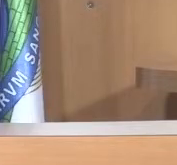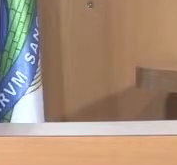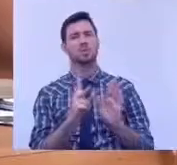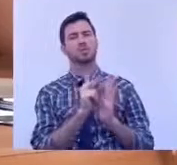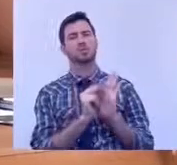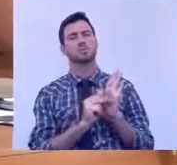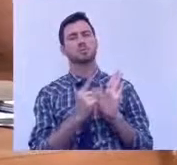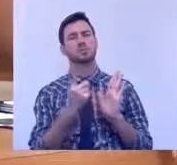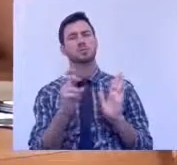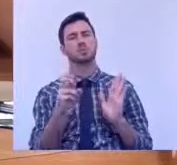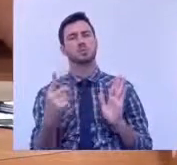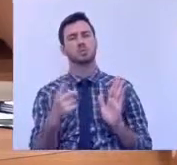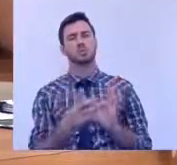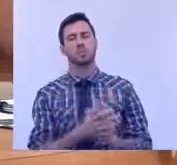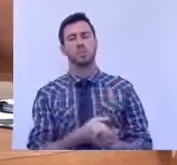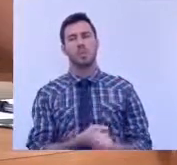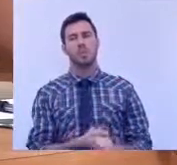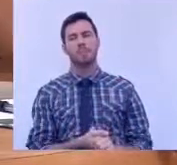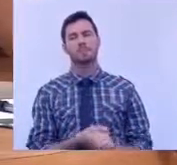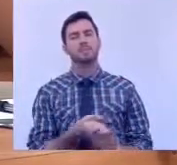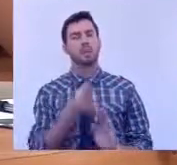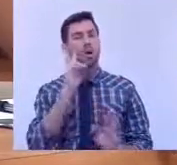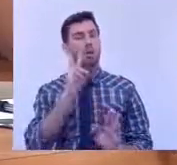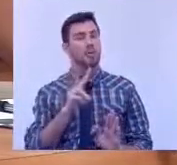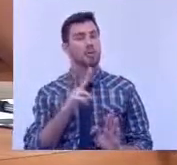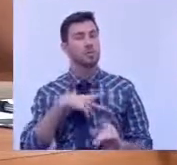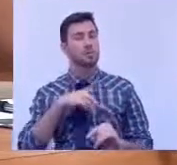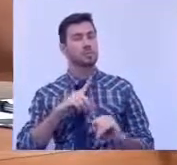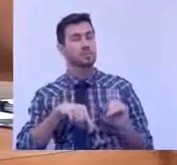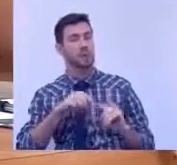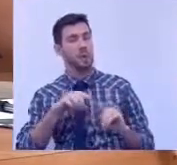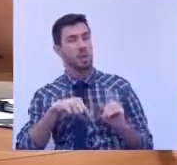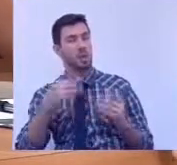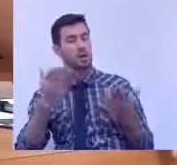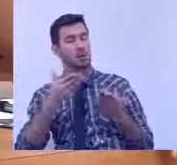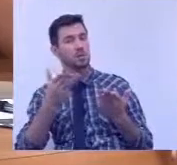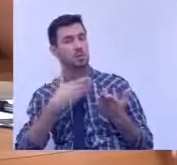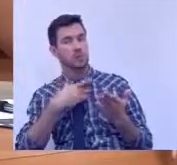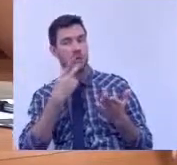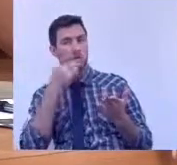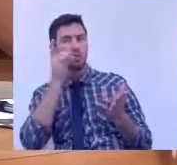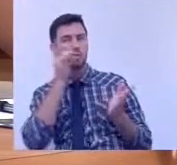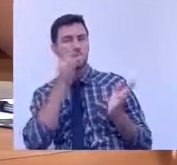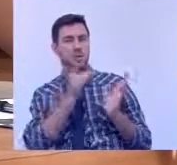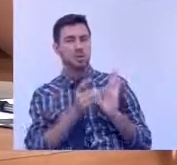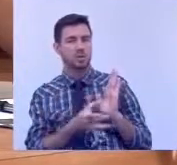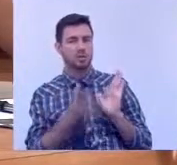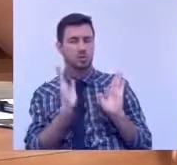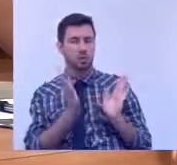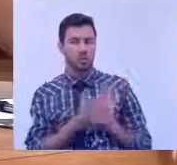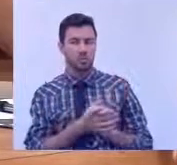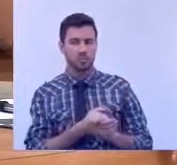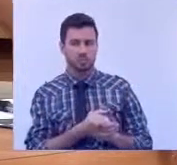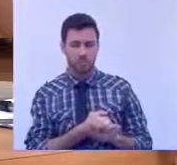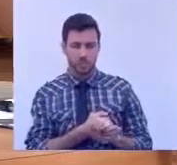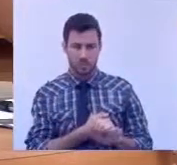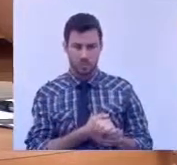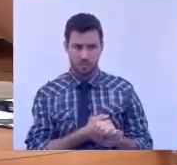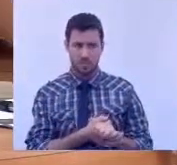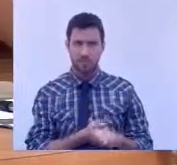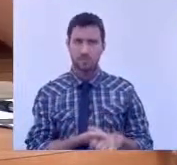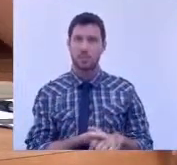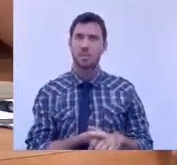capinagem. Senhor presidente, eu vi uma matéria no jornal hoje que eu já venho criticando já há vários dias, o Geraldo. O